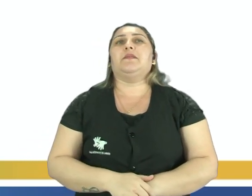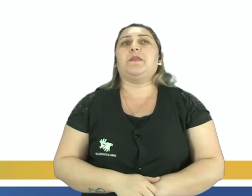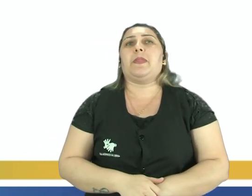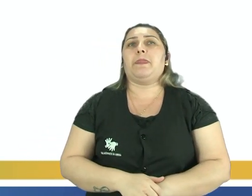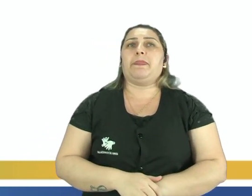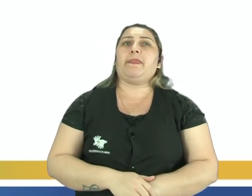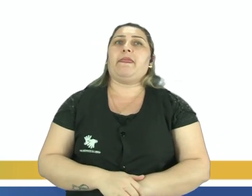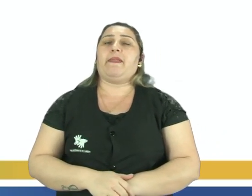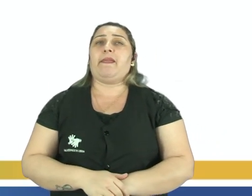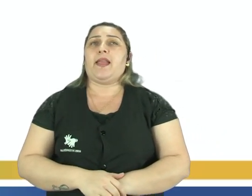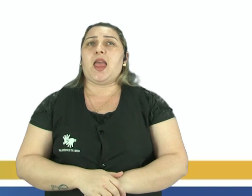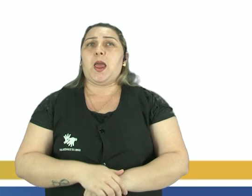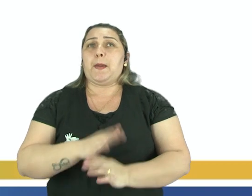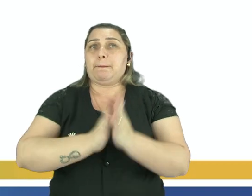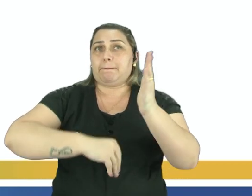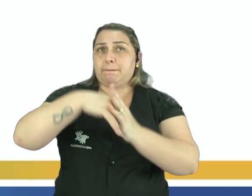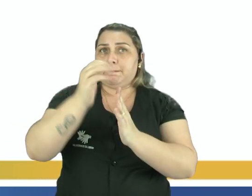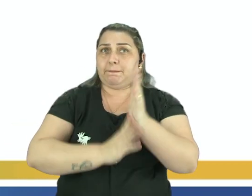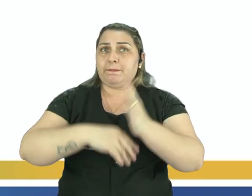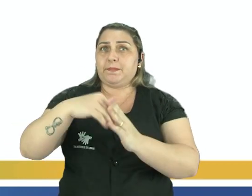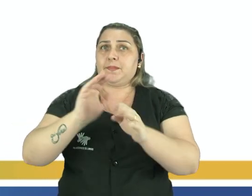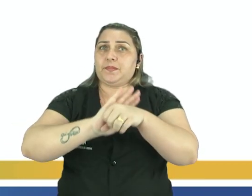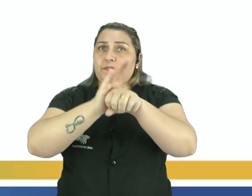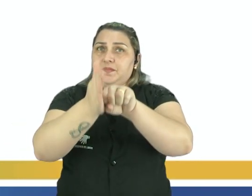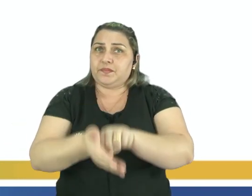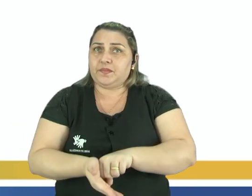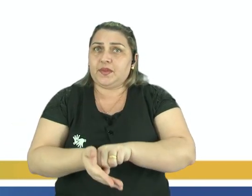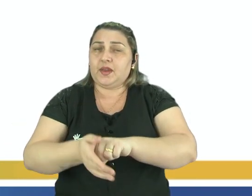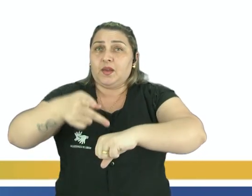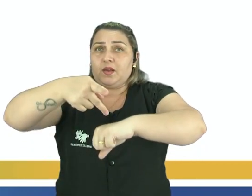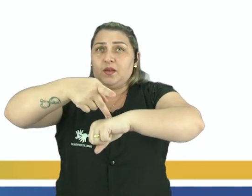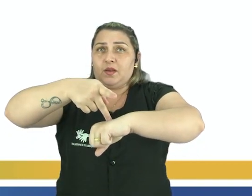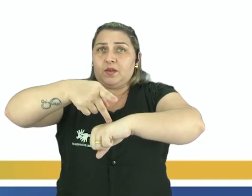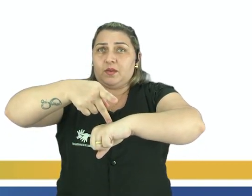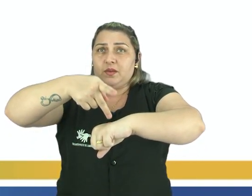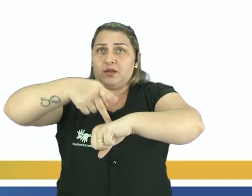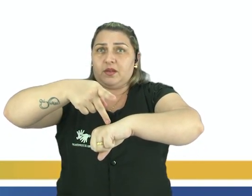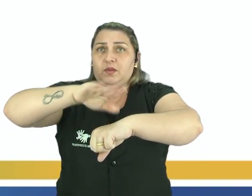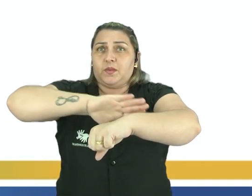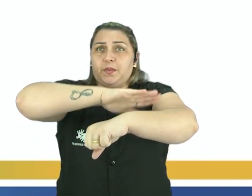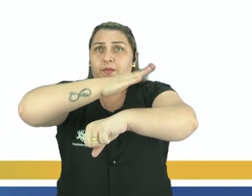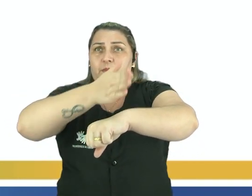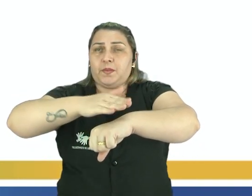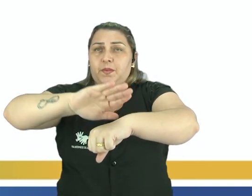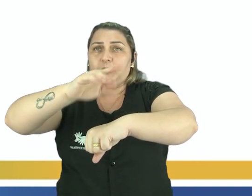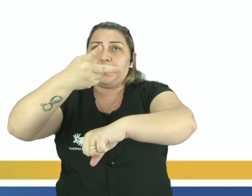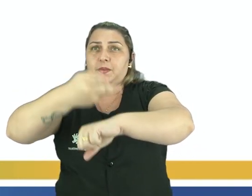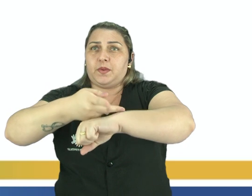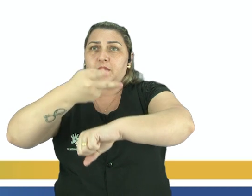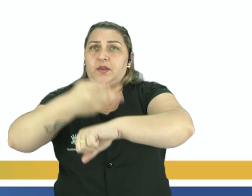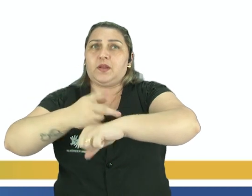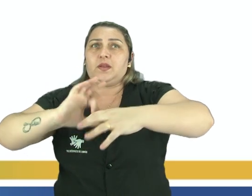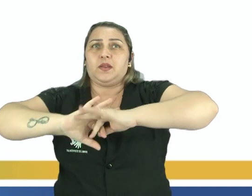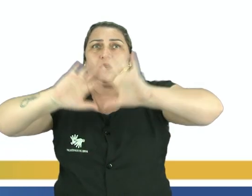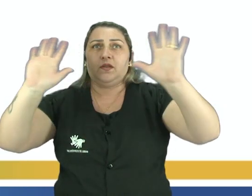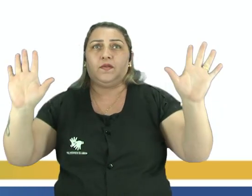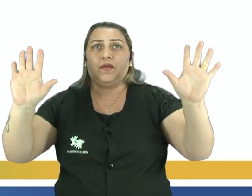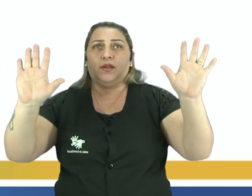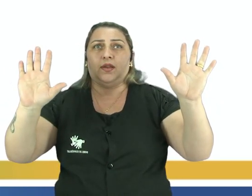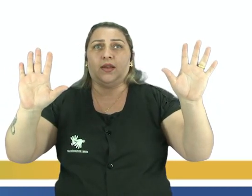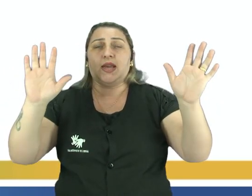né? Que é o quê? Pinturas feitas em cavernas, abrigos rochosos ou superfícies rochosas ao ar